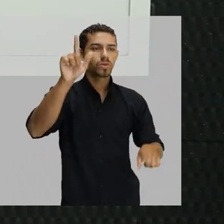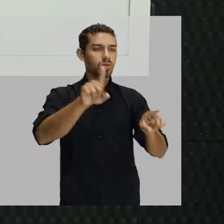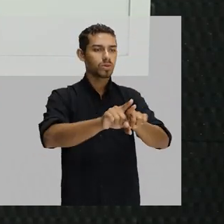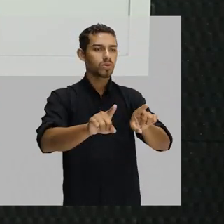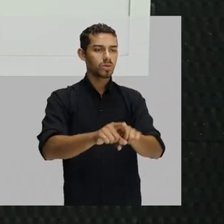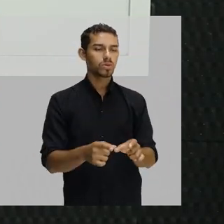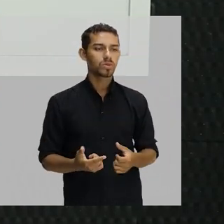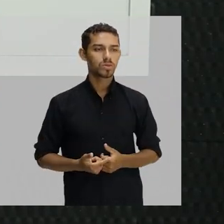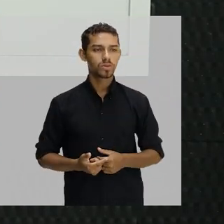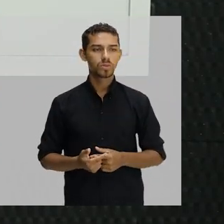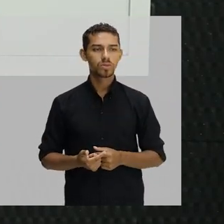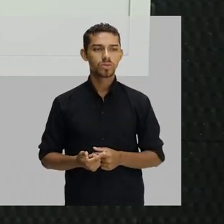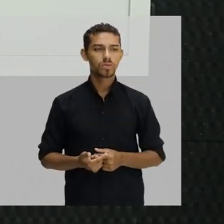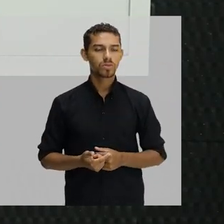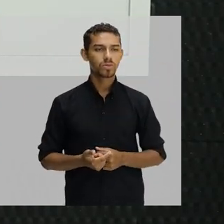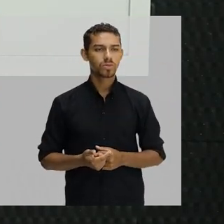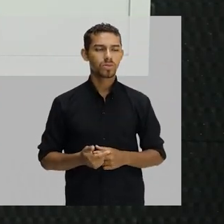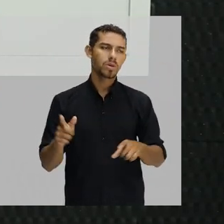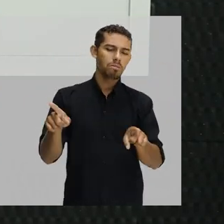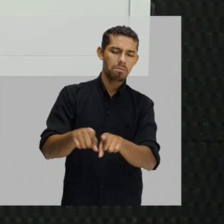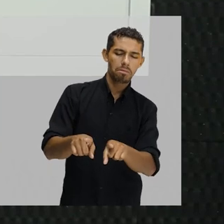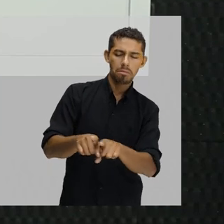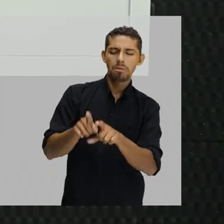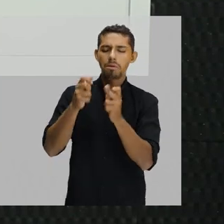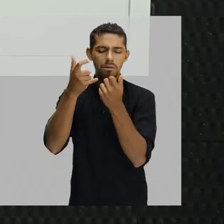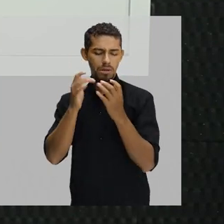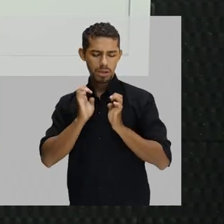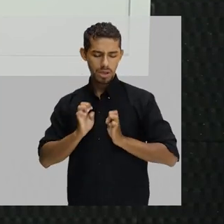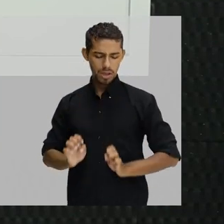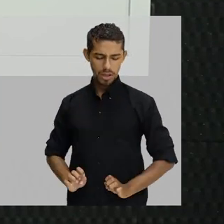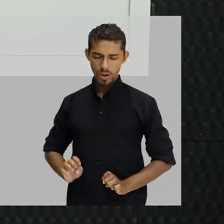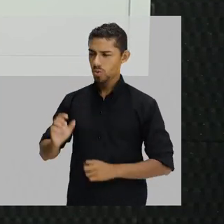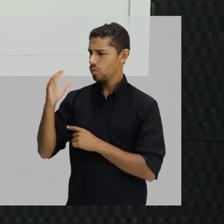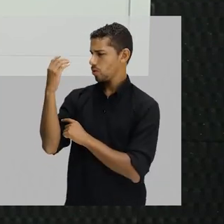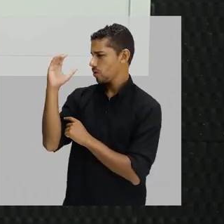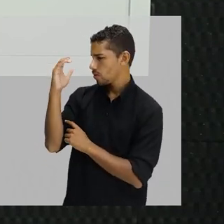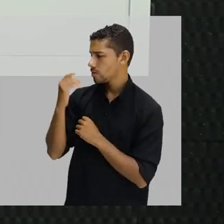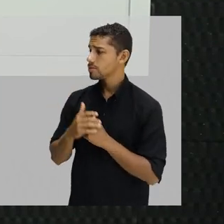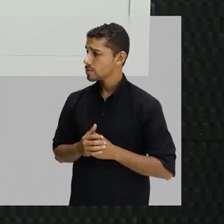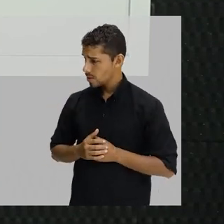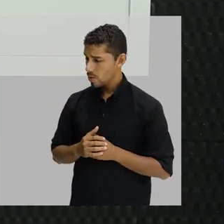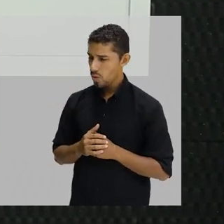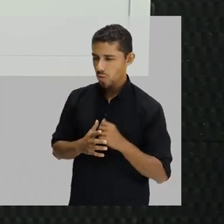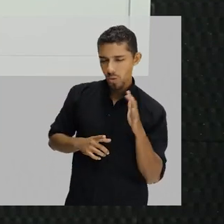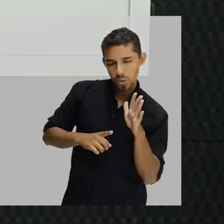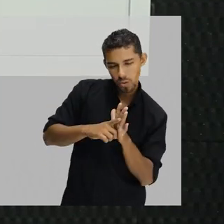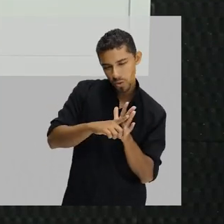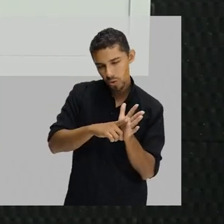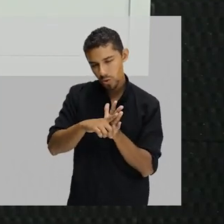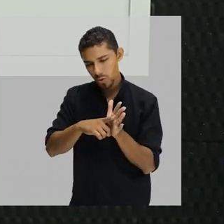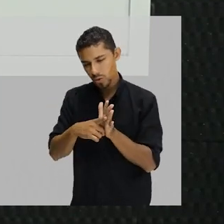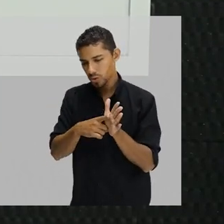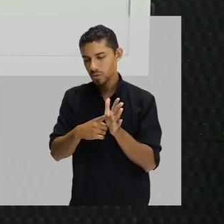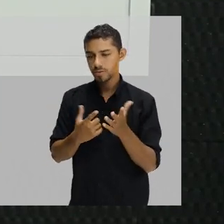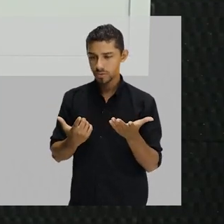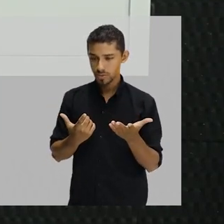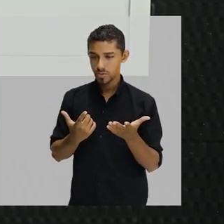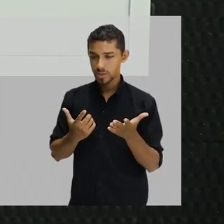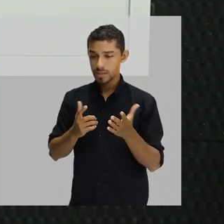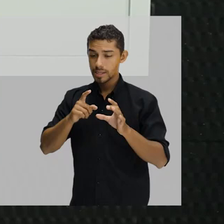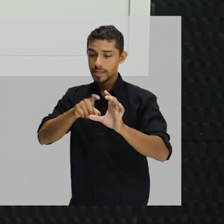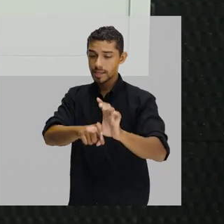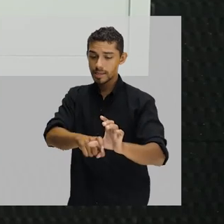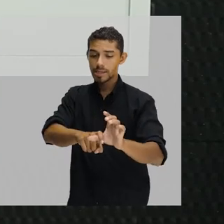como uma ciência, certo? Então, olha aqui, ó, ela se constitui como uma área de investigação